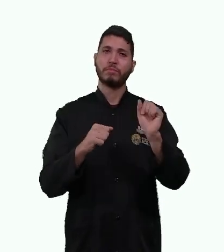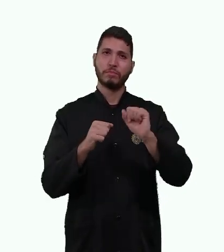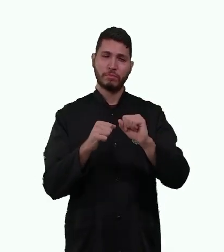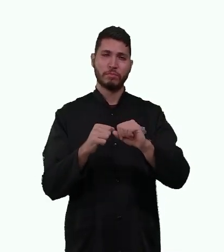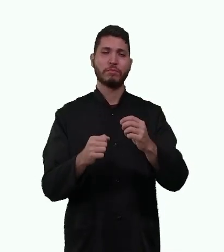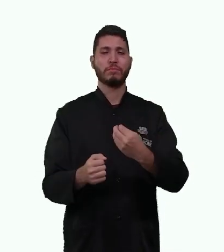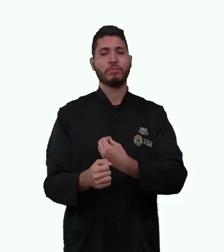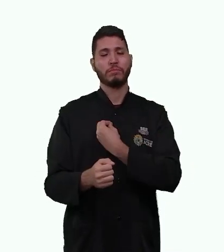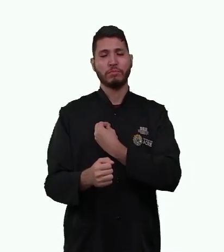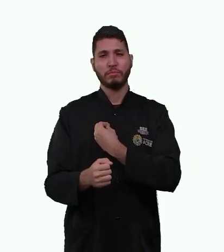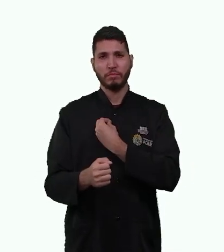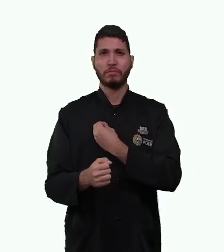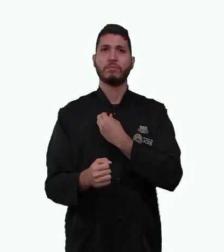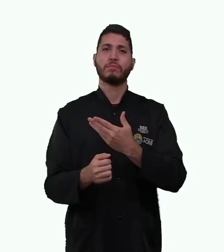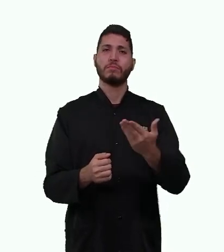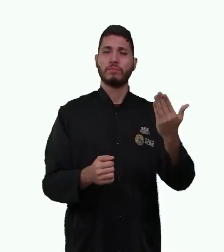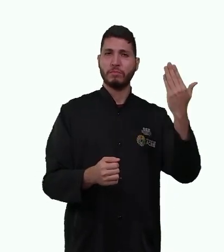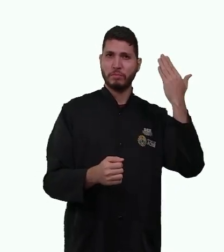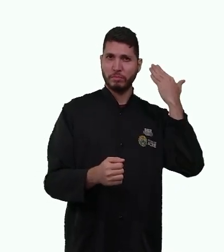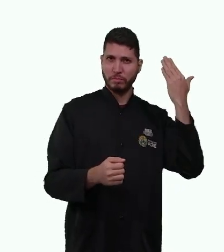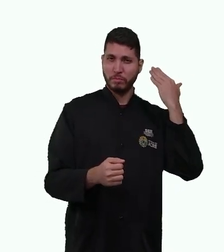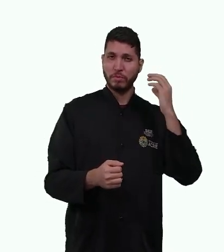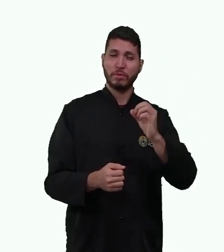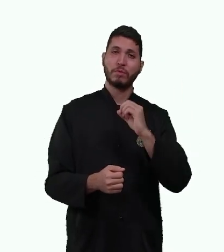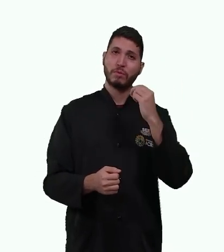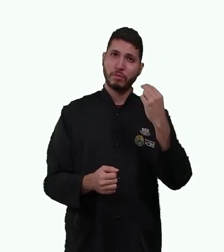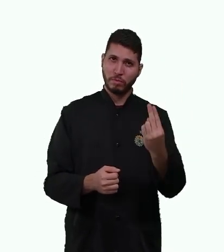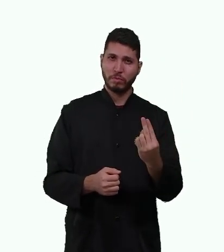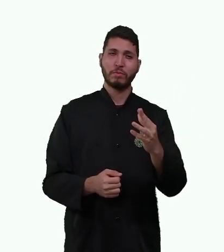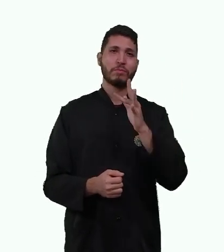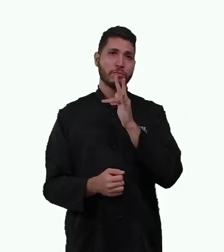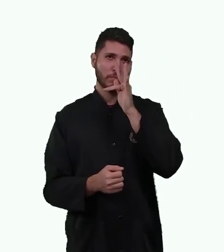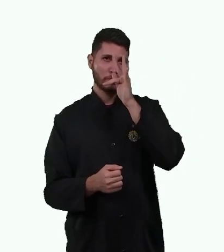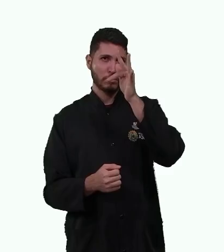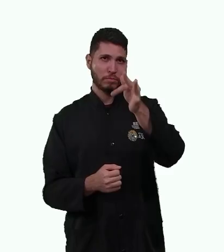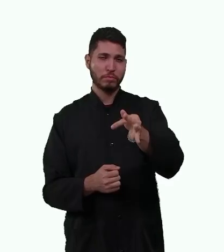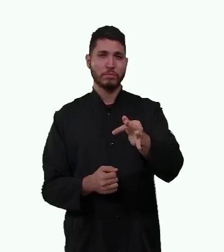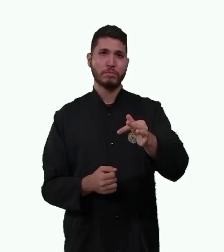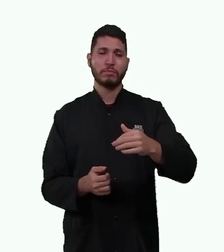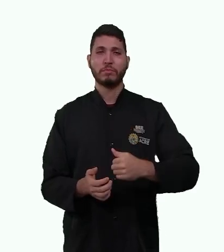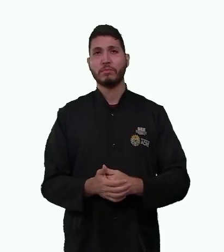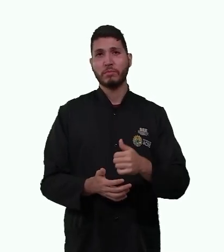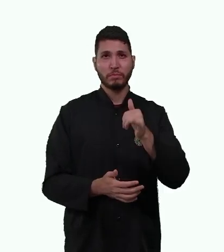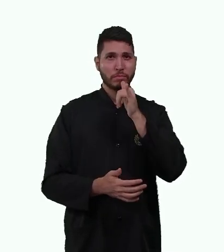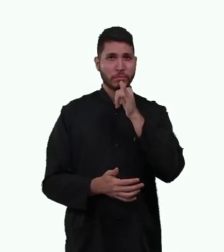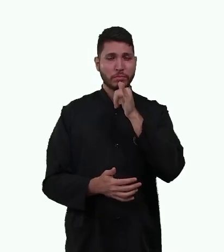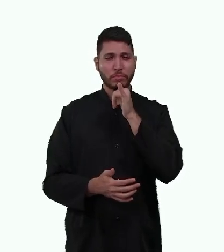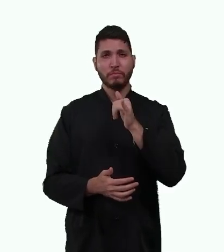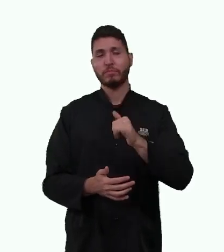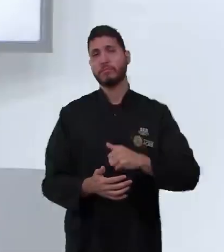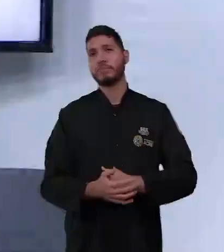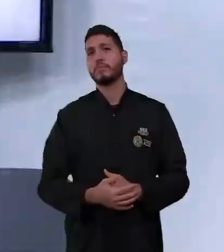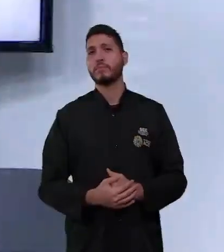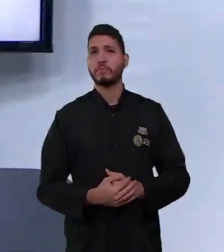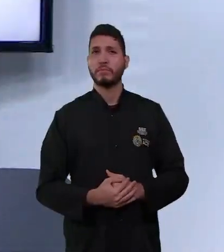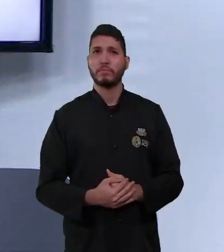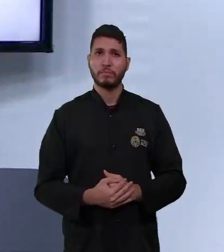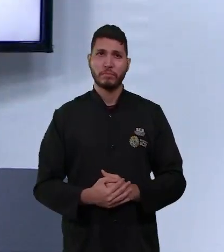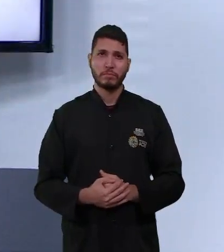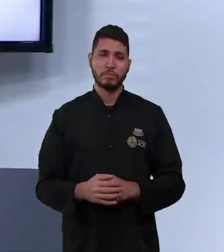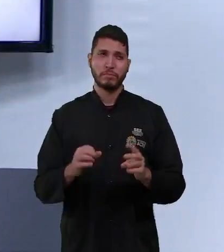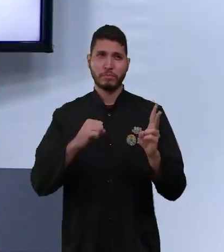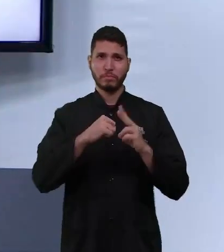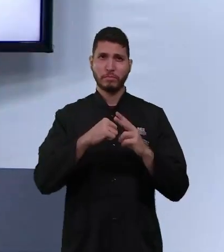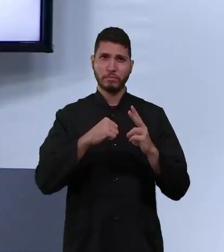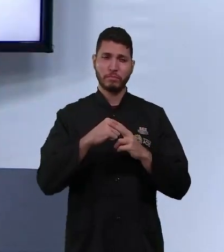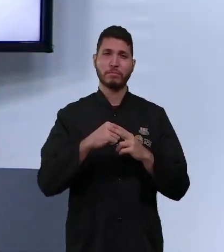presente, no passado ou no futuro. Por exemplo, pessoal, um verbo